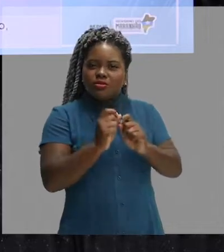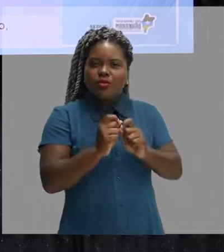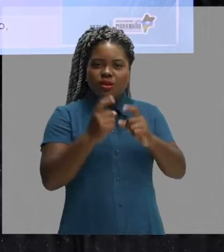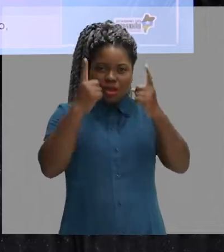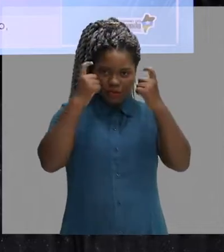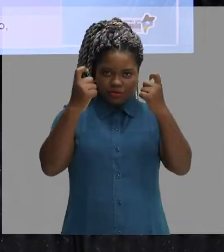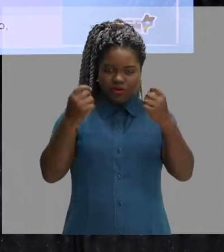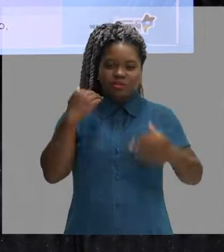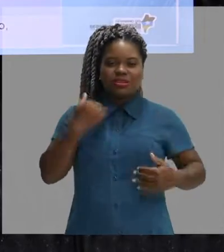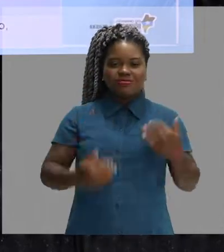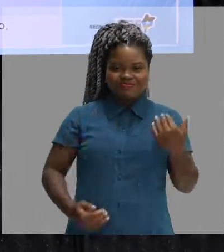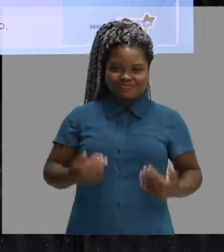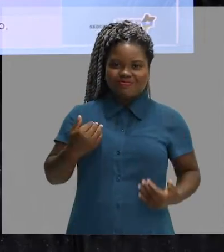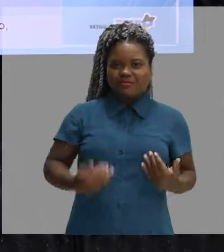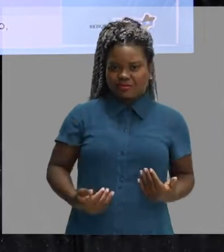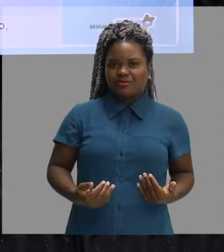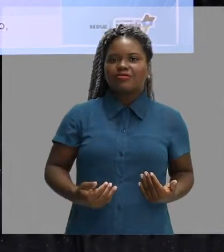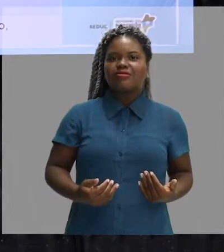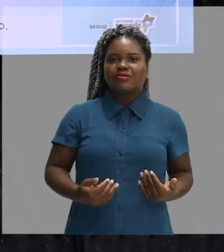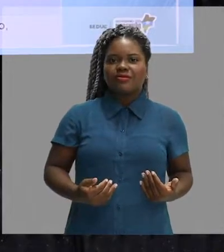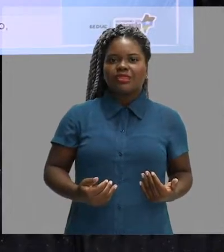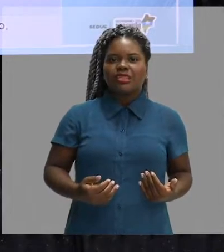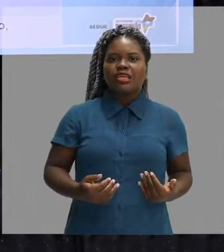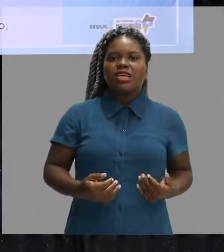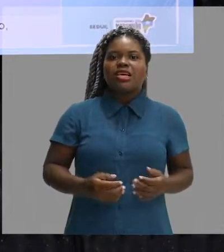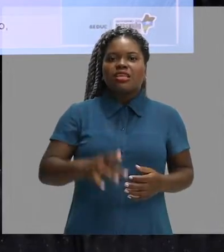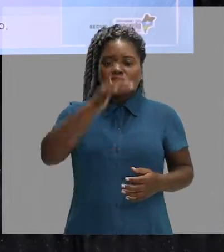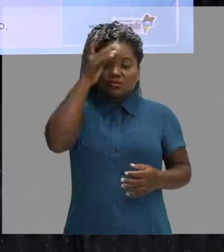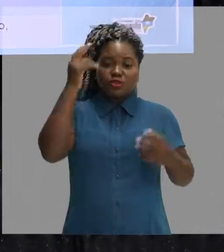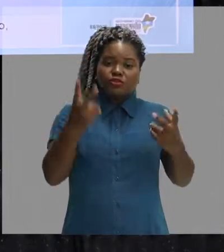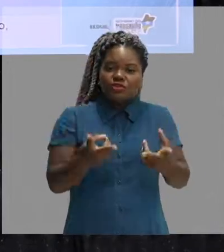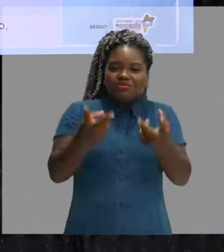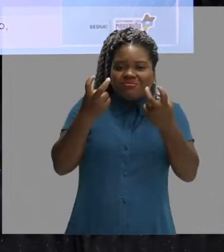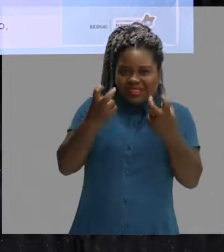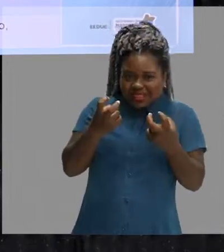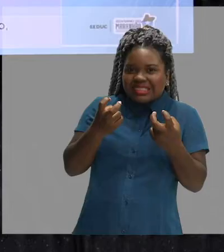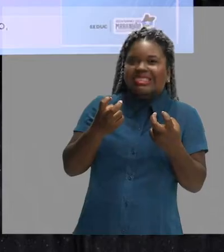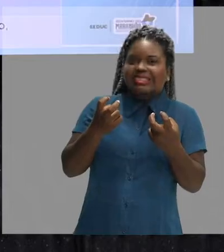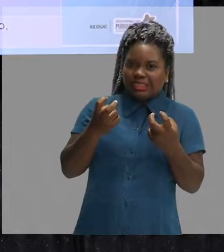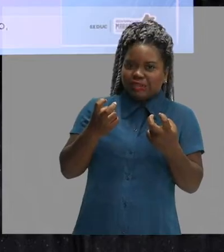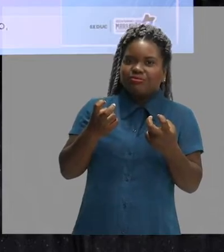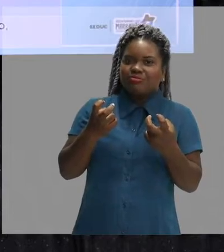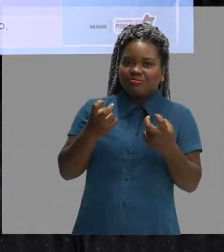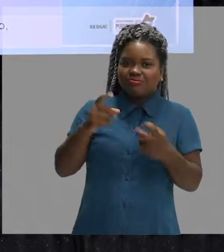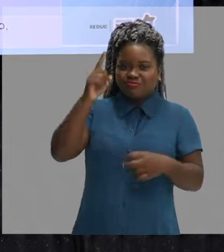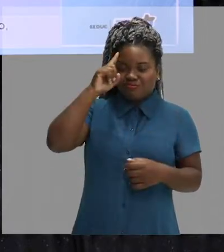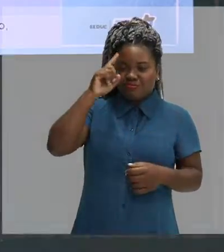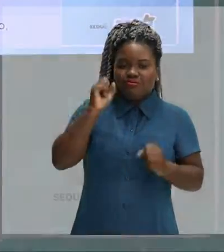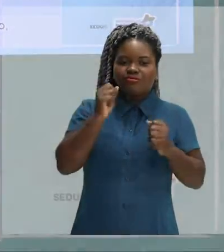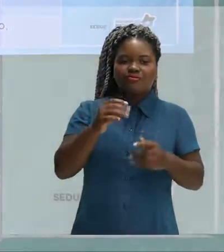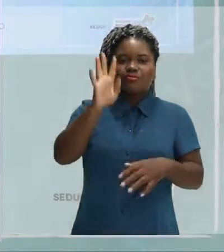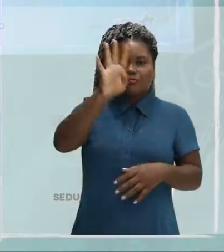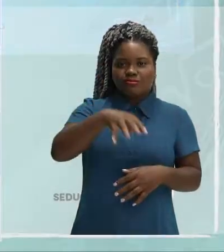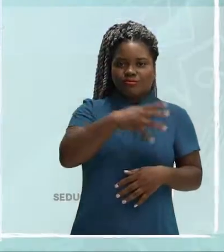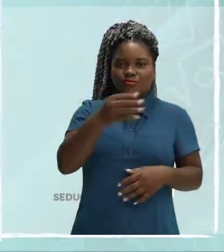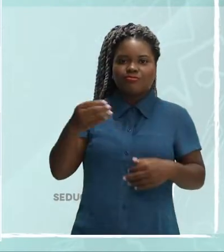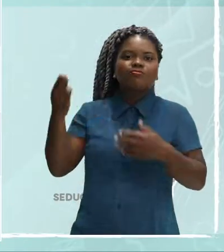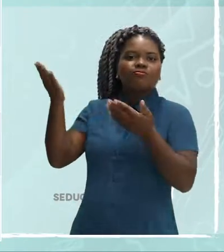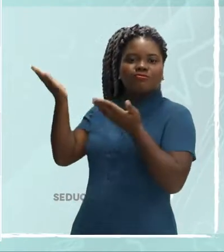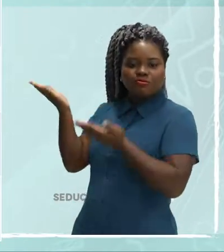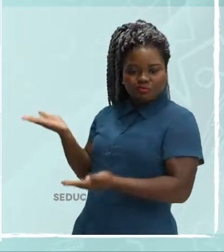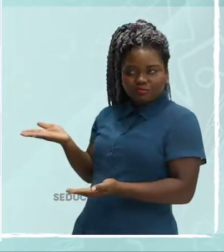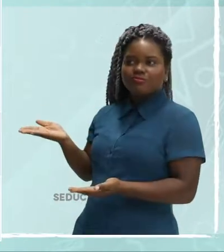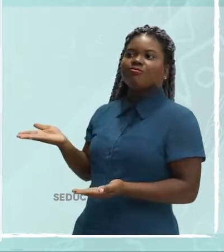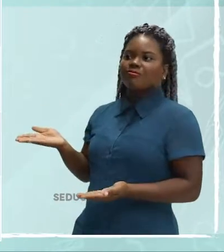que é mais, digamos, visível, a que é mais perceptível em nosso dia a dia. Olha só, a violência física tem